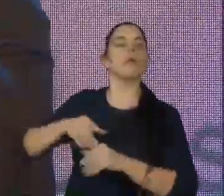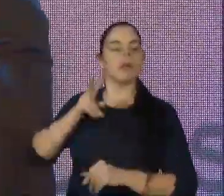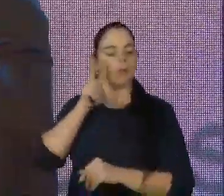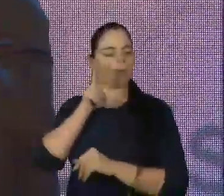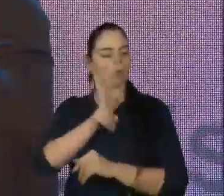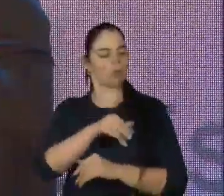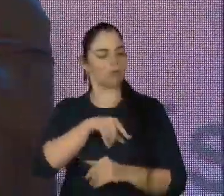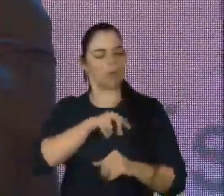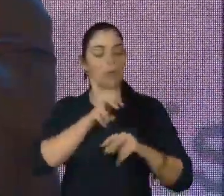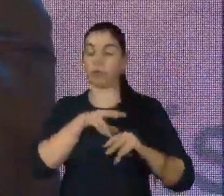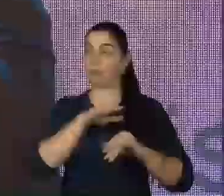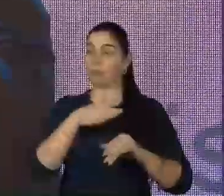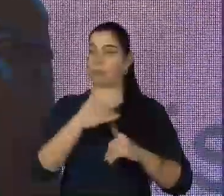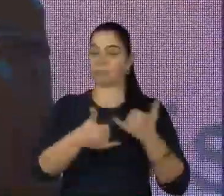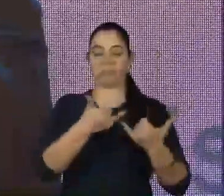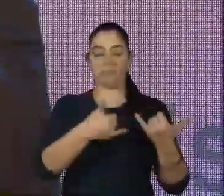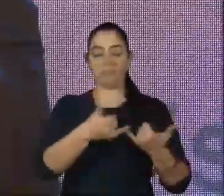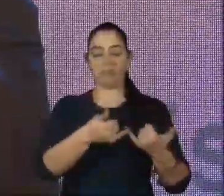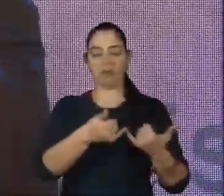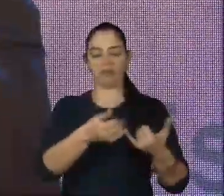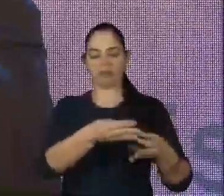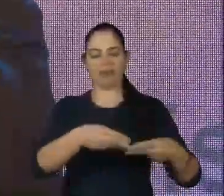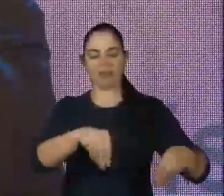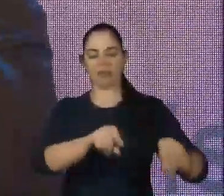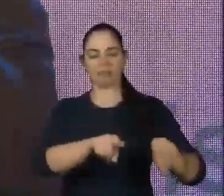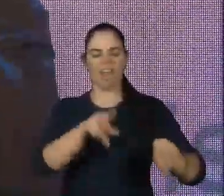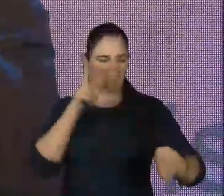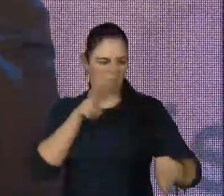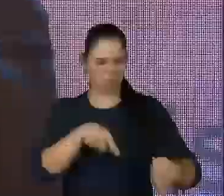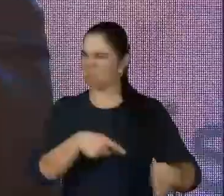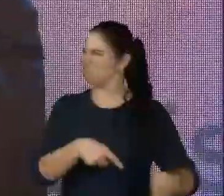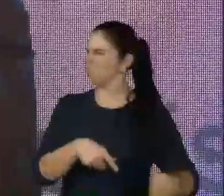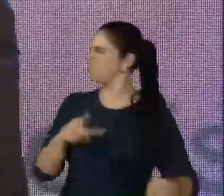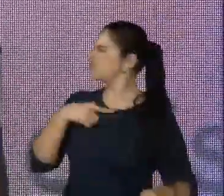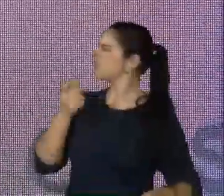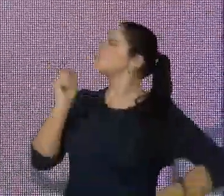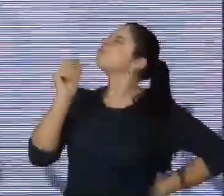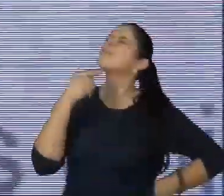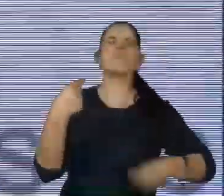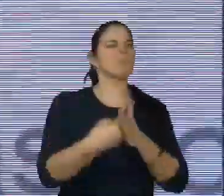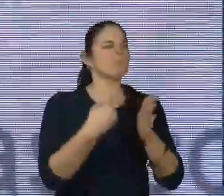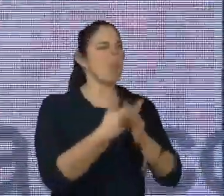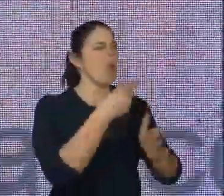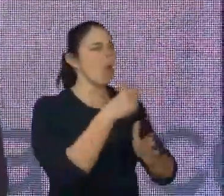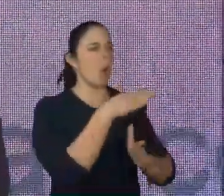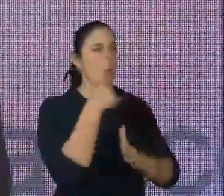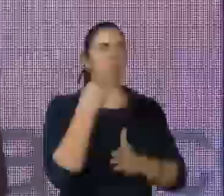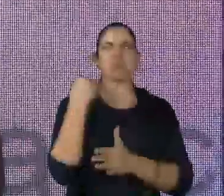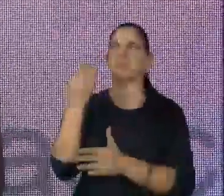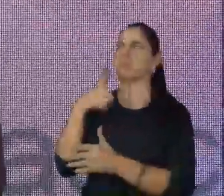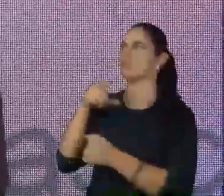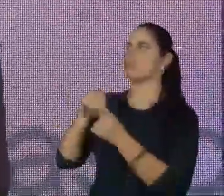ela estava brincando na areia, e aquela palavra não fez sentido nenhum. Foi quando eu comecei a questionar. Então, a minha